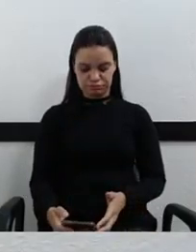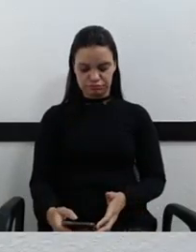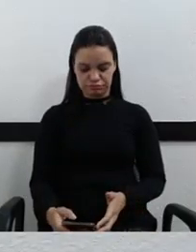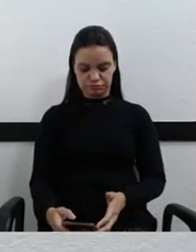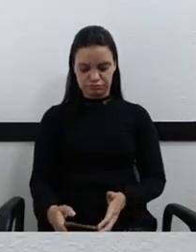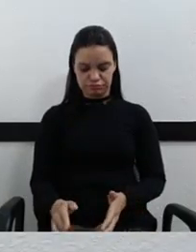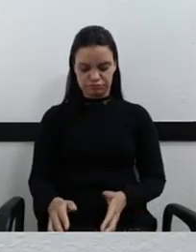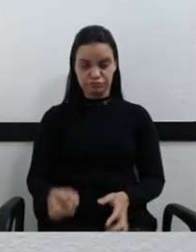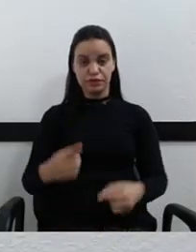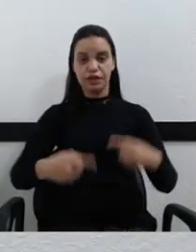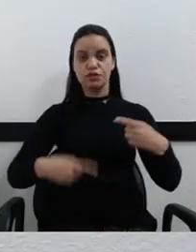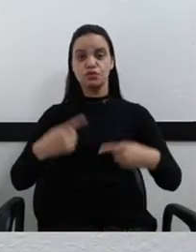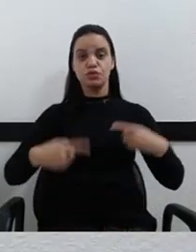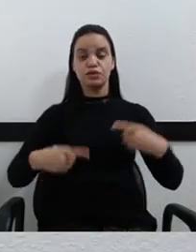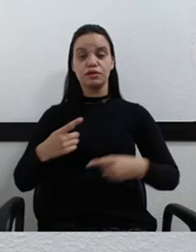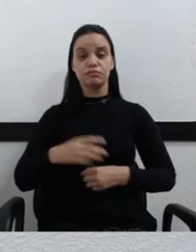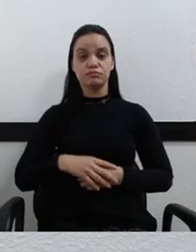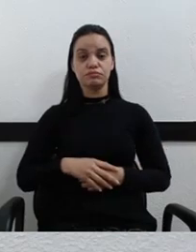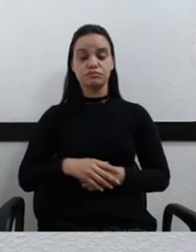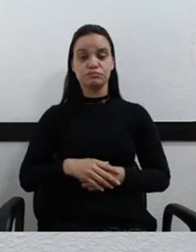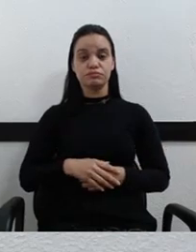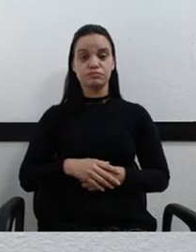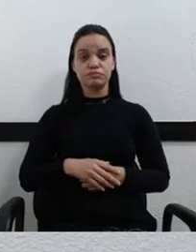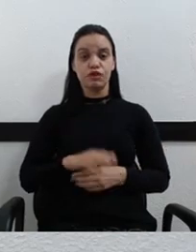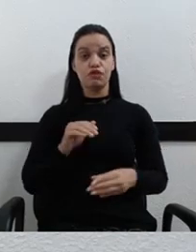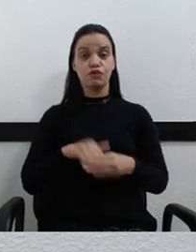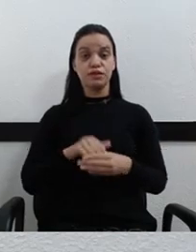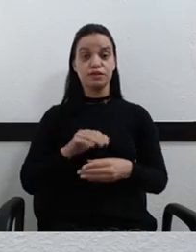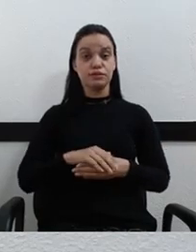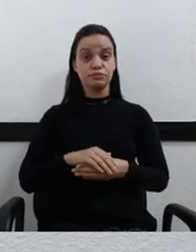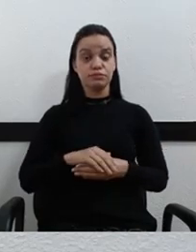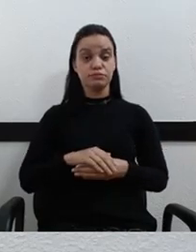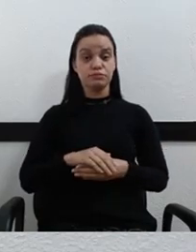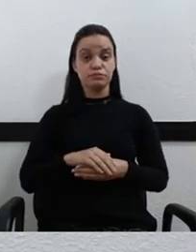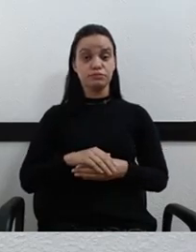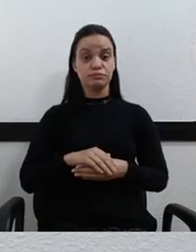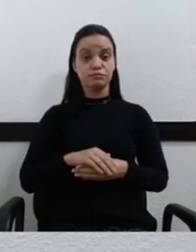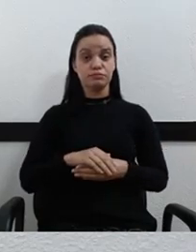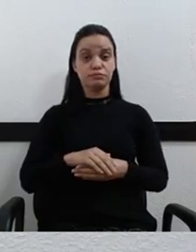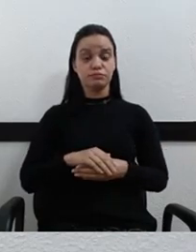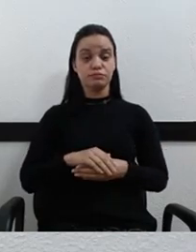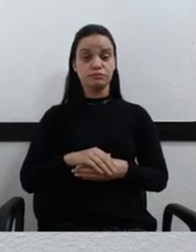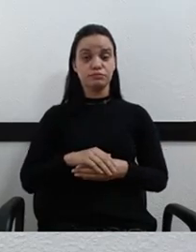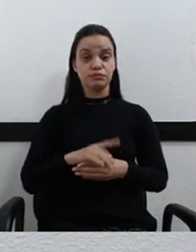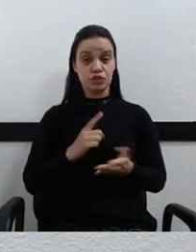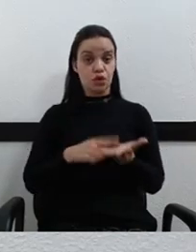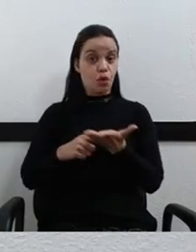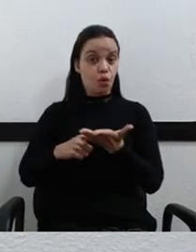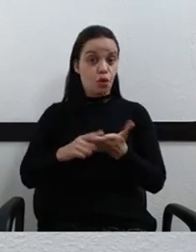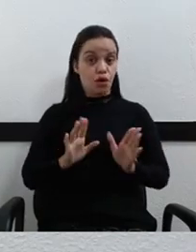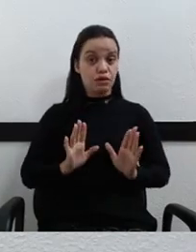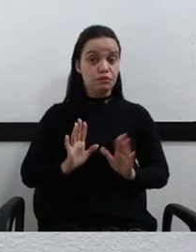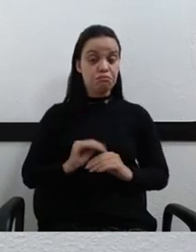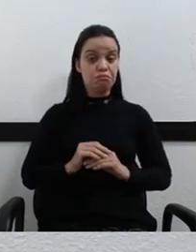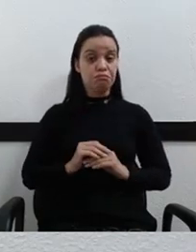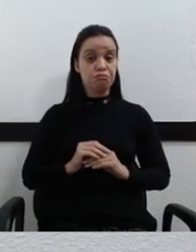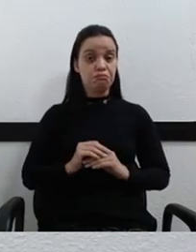Em discussão? Em votação? Os que concordam permaneçam como